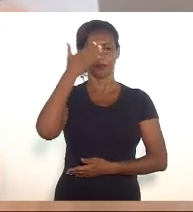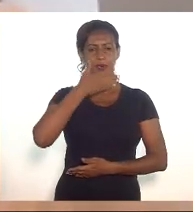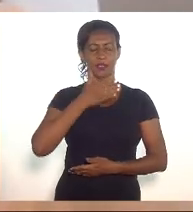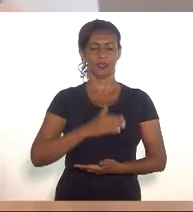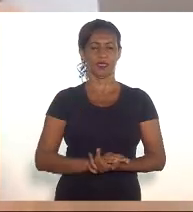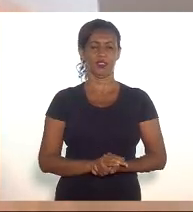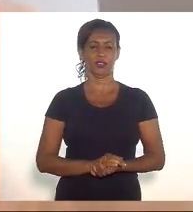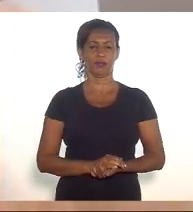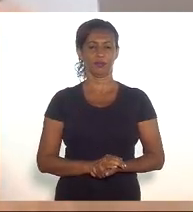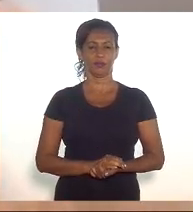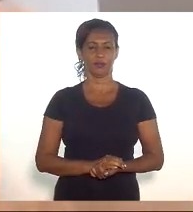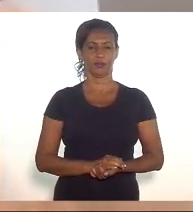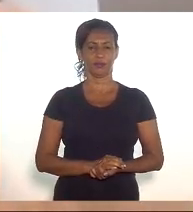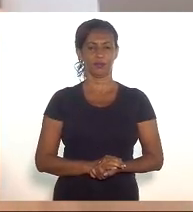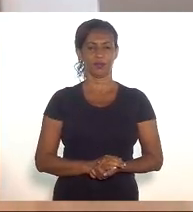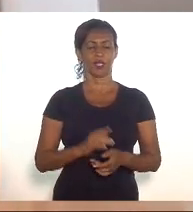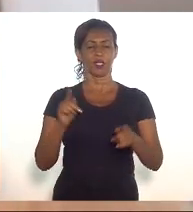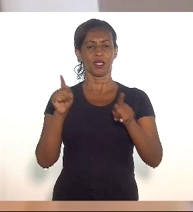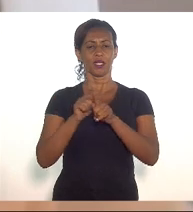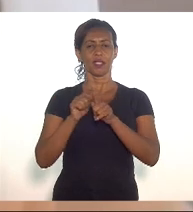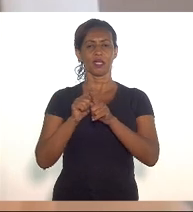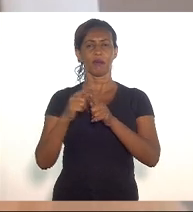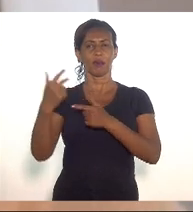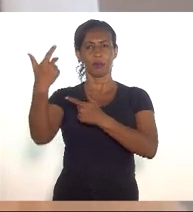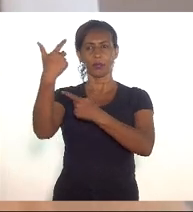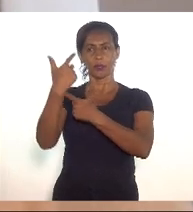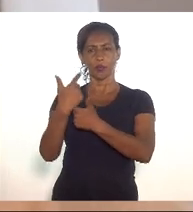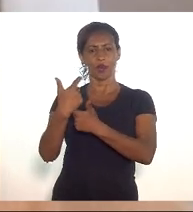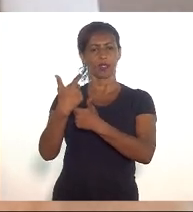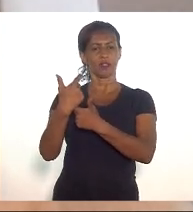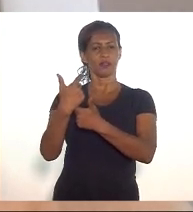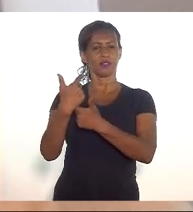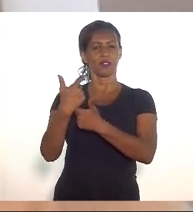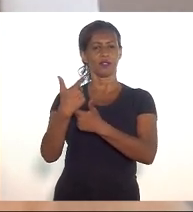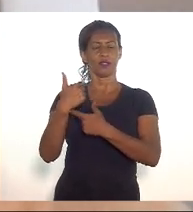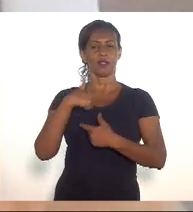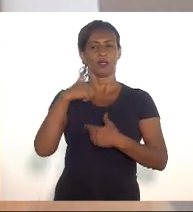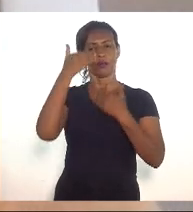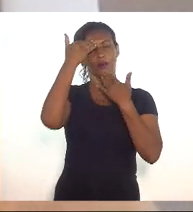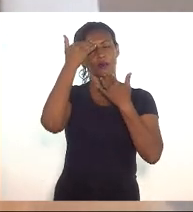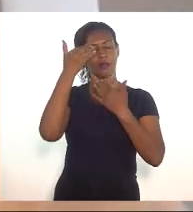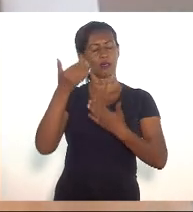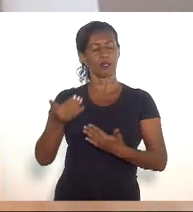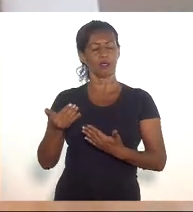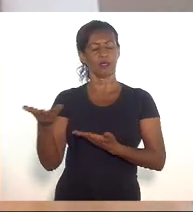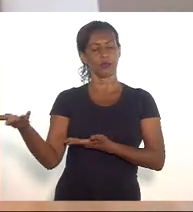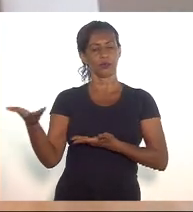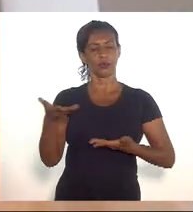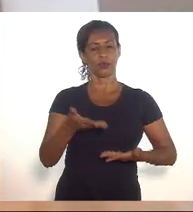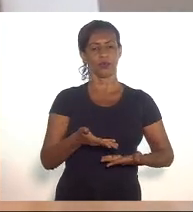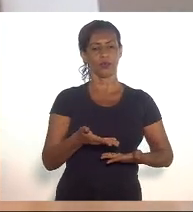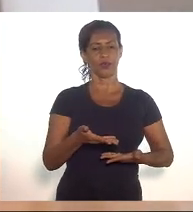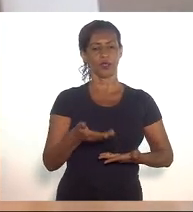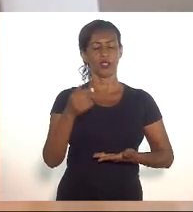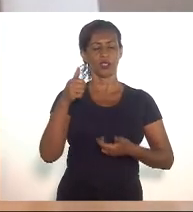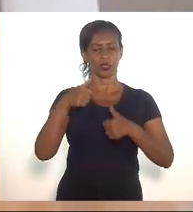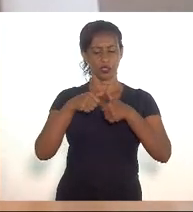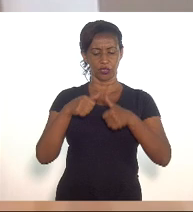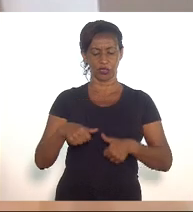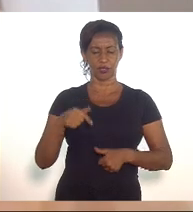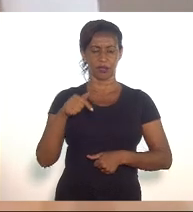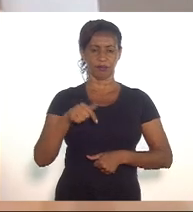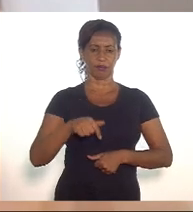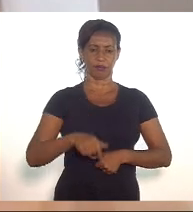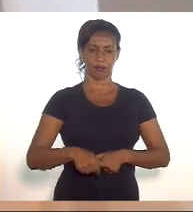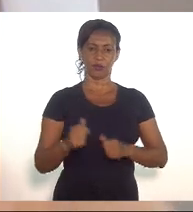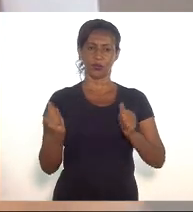senhores telespectadores da TV Alerge, eu agradeço imensamente o convite de estar aqui